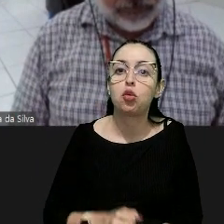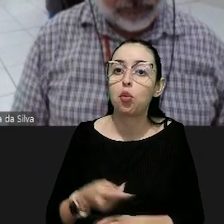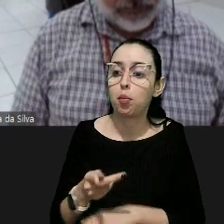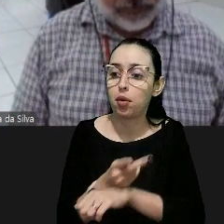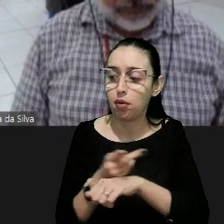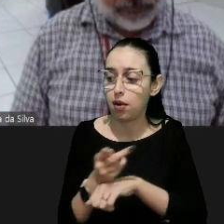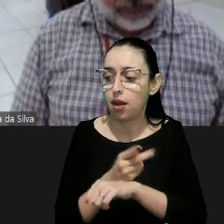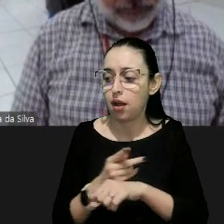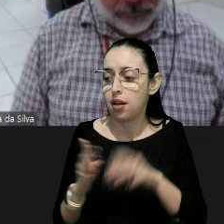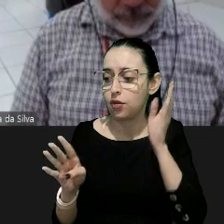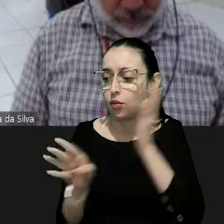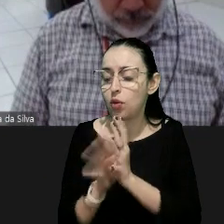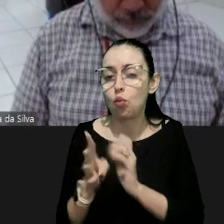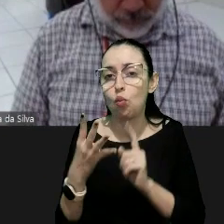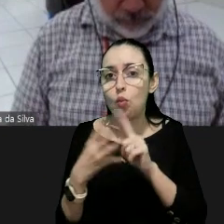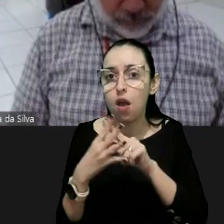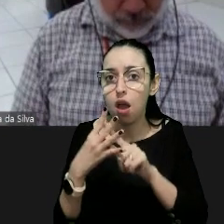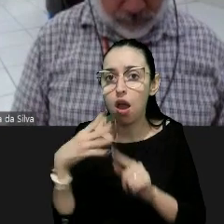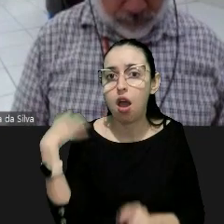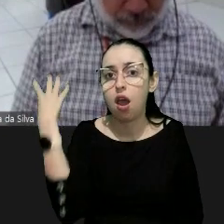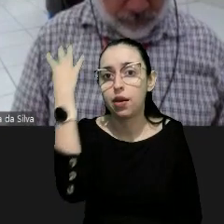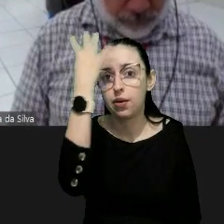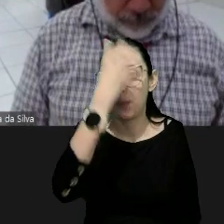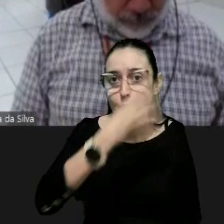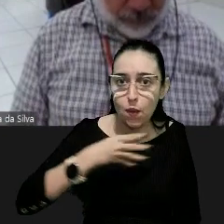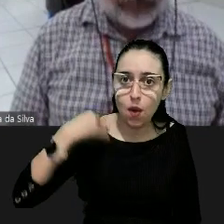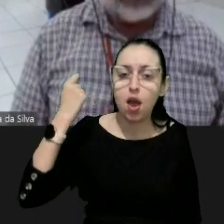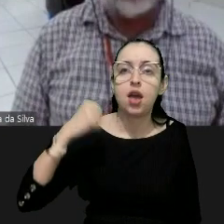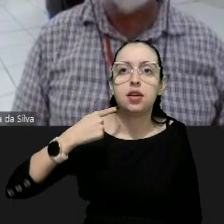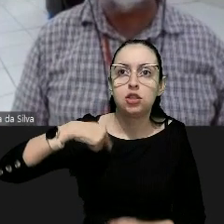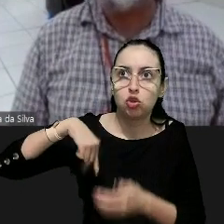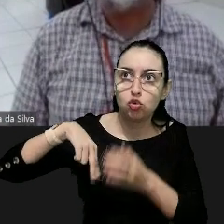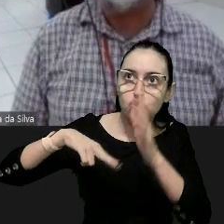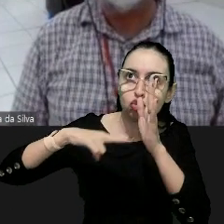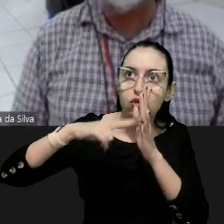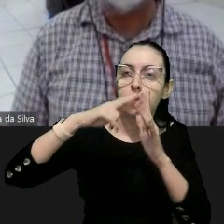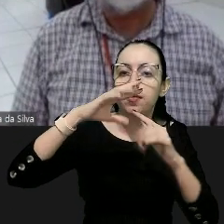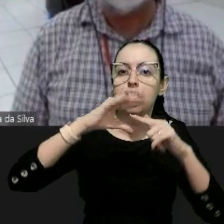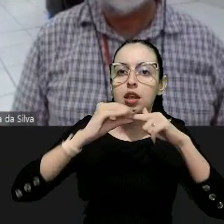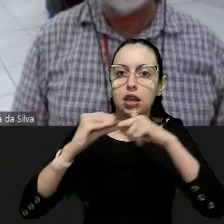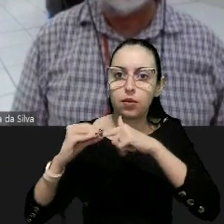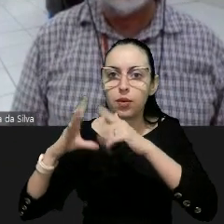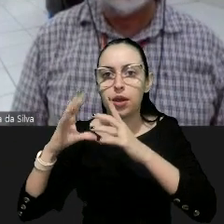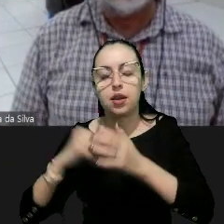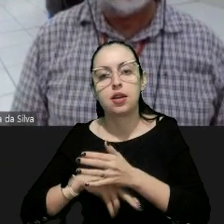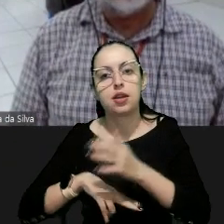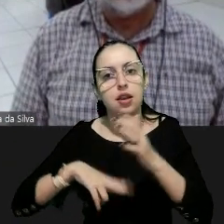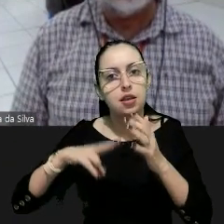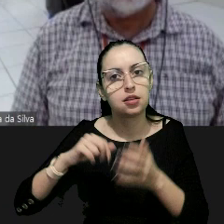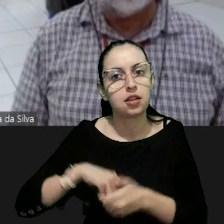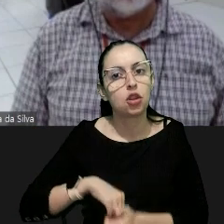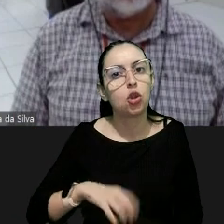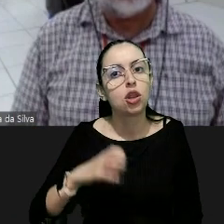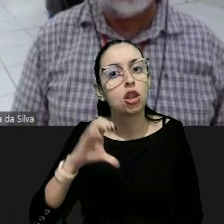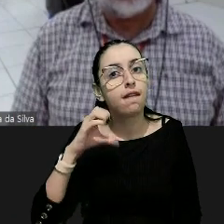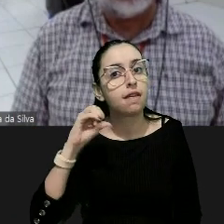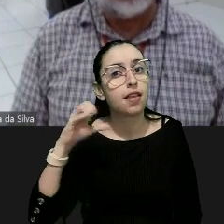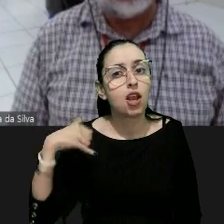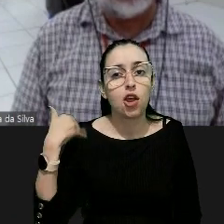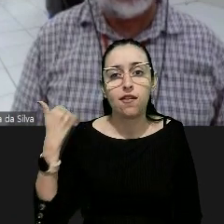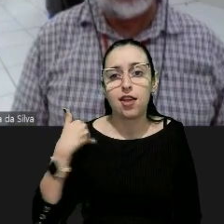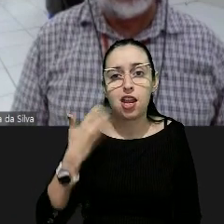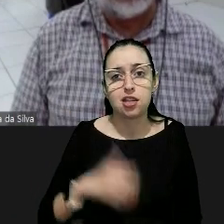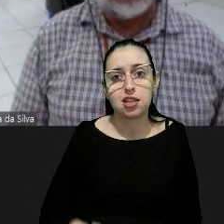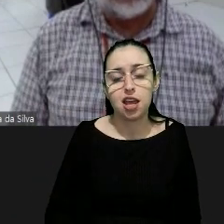Eu fui várias vezes atrás dele, porque são 4 horas subindo e descendo o morro. E cansa, Eu hein? não aguento.